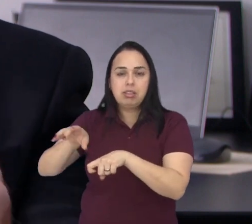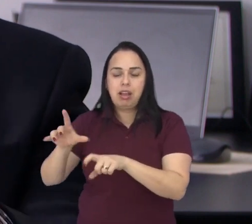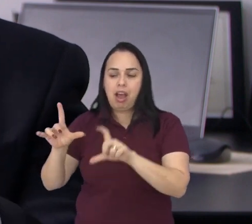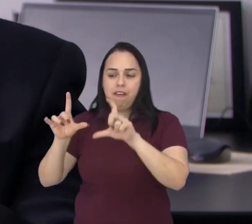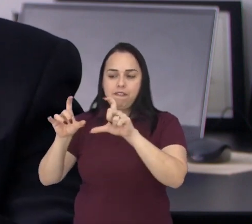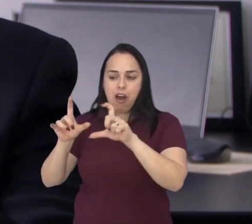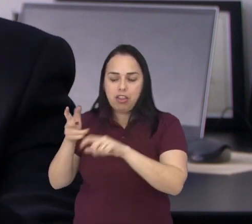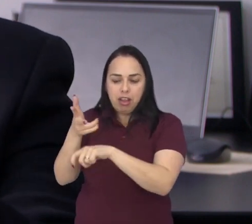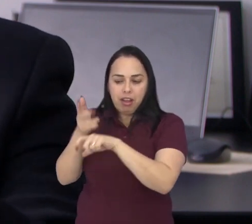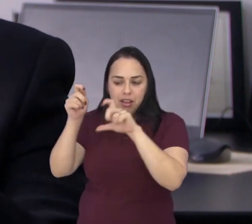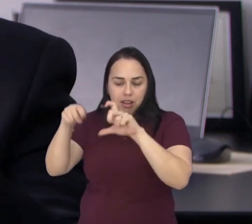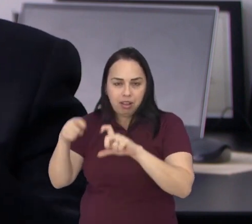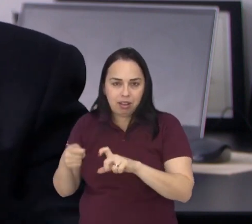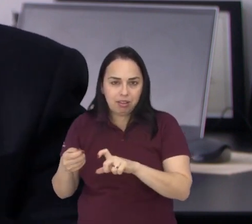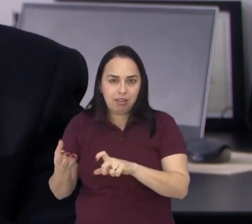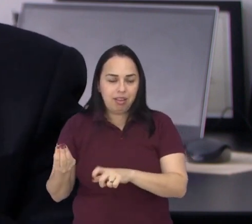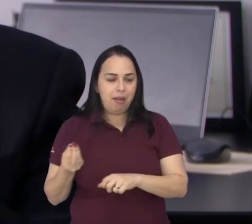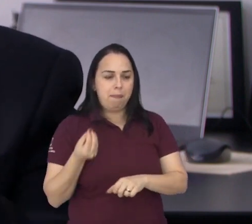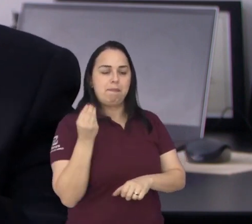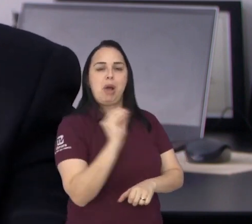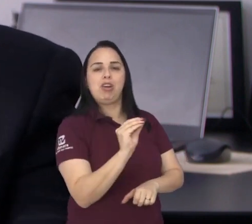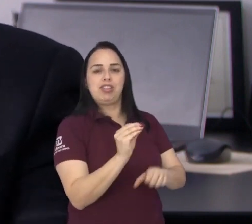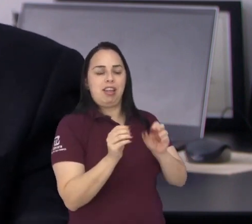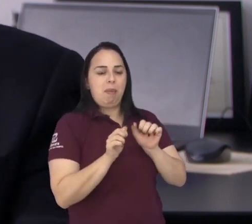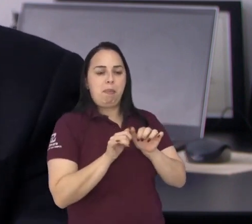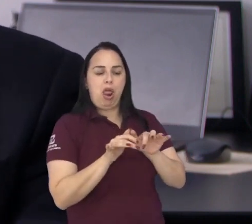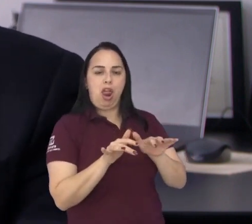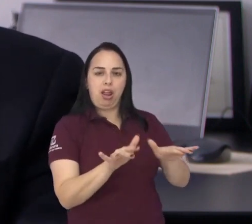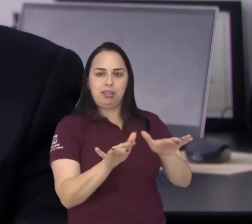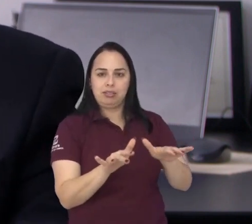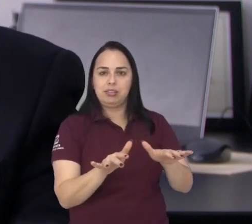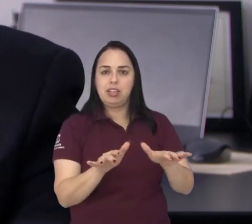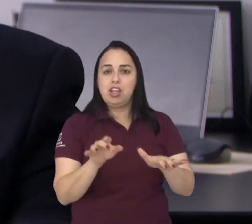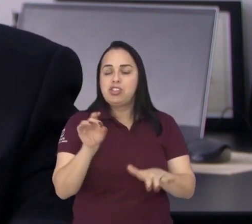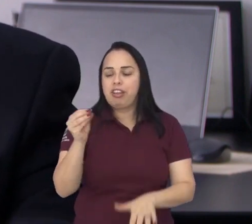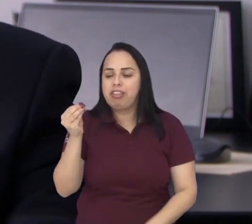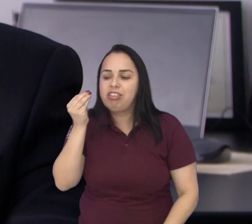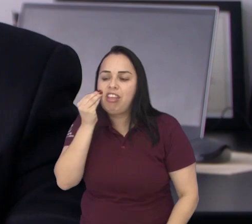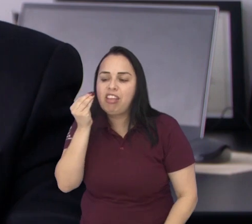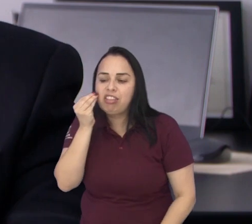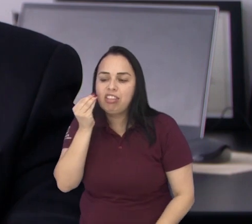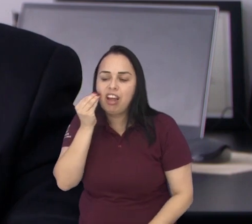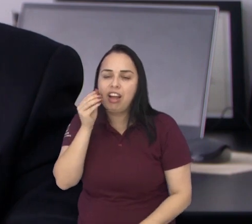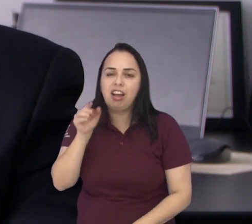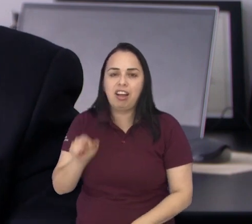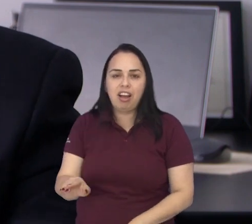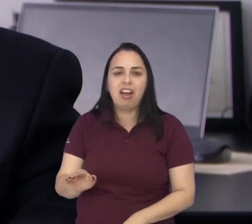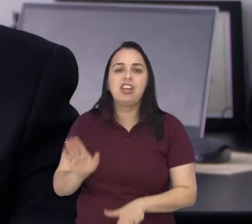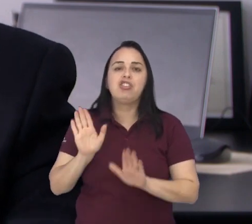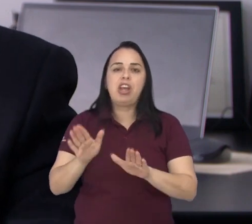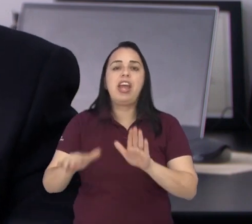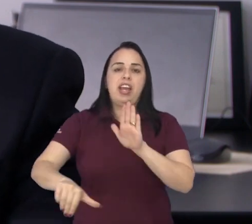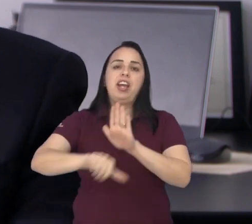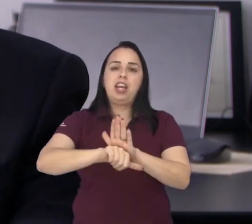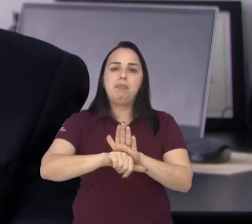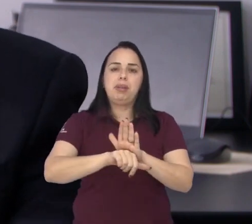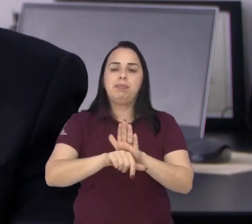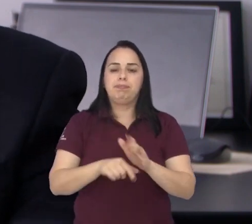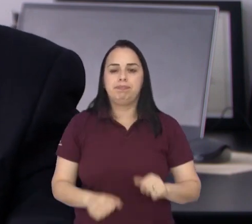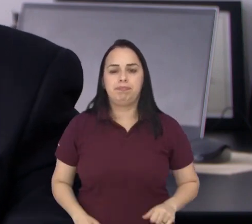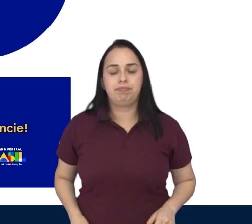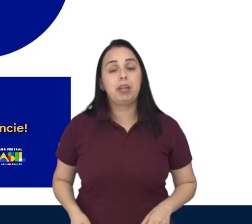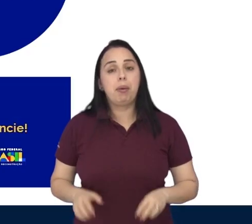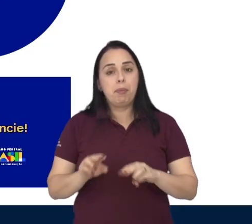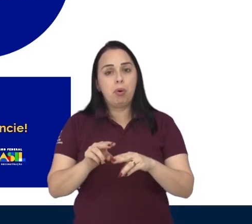sexo. A criança não precisa estar nua ou com roupas íntimas. A simples simulação, ela já configura um crime virtual